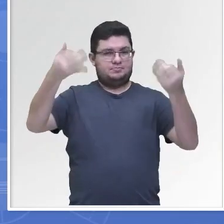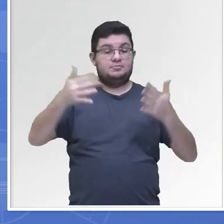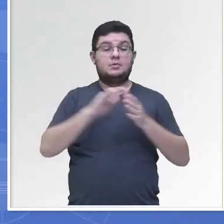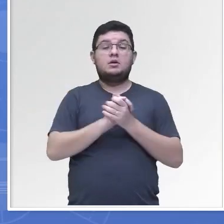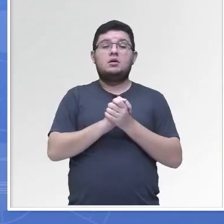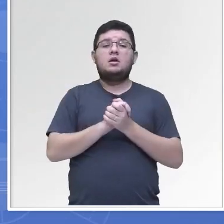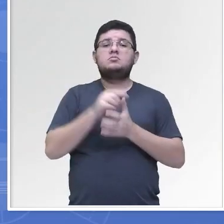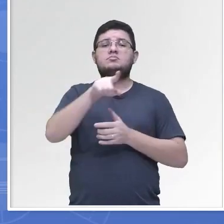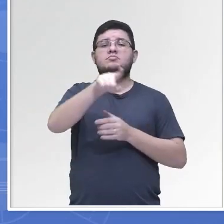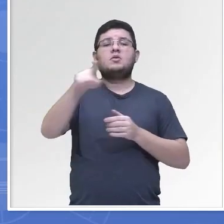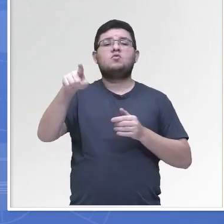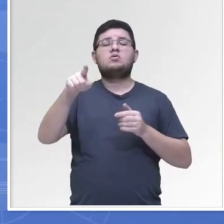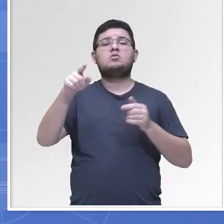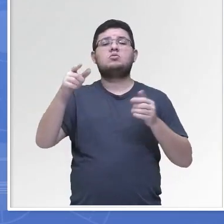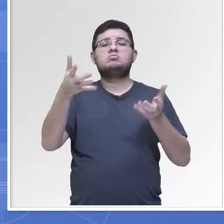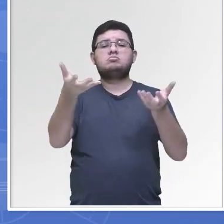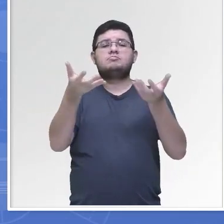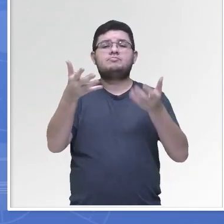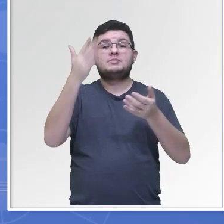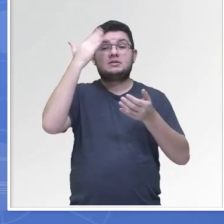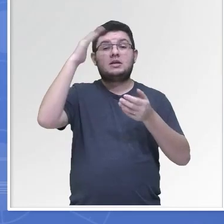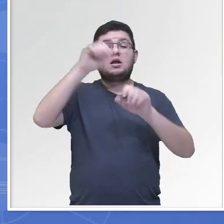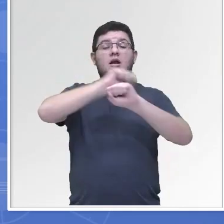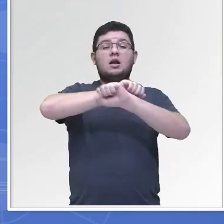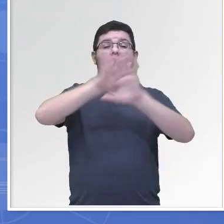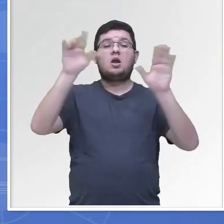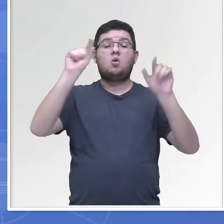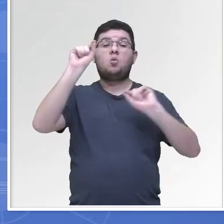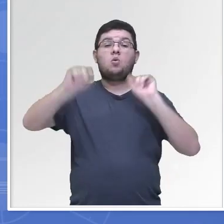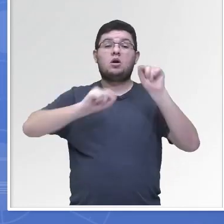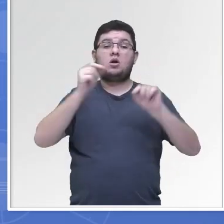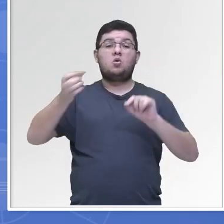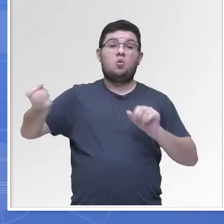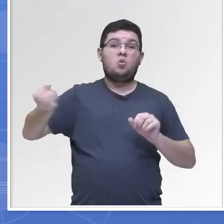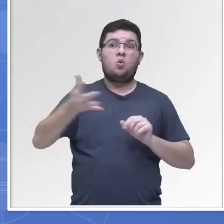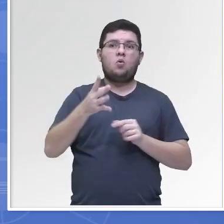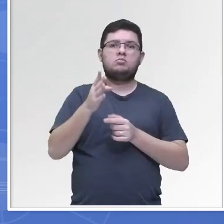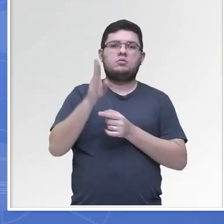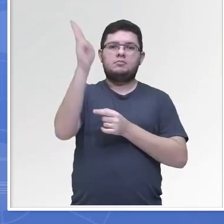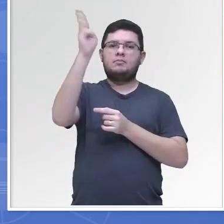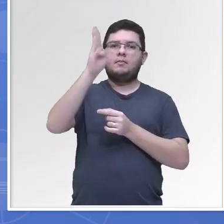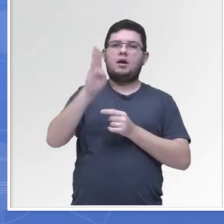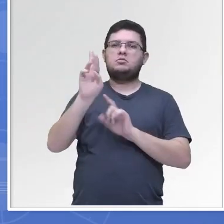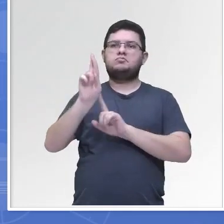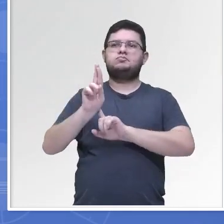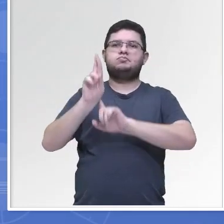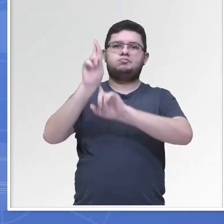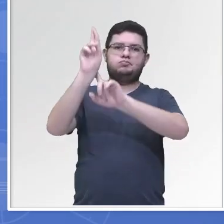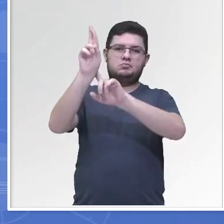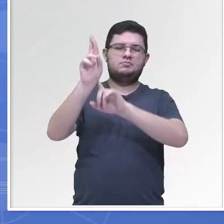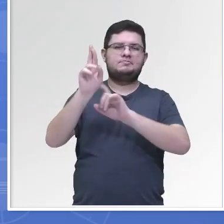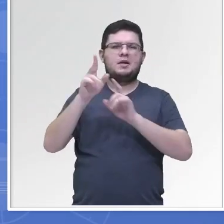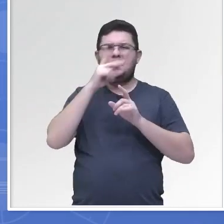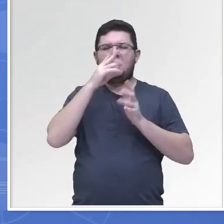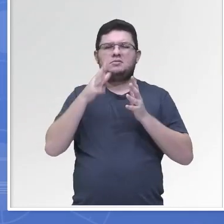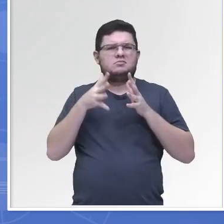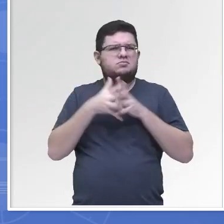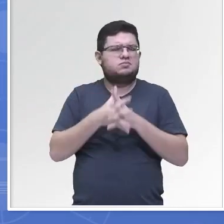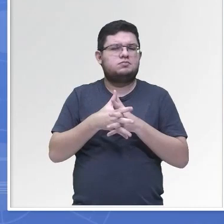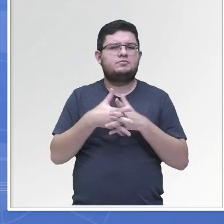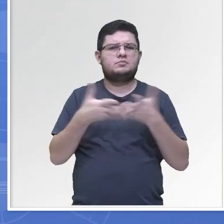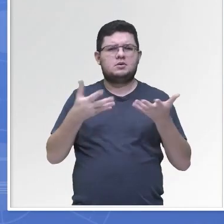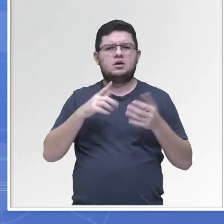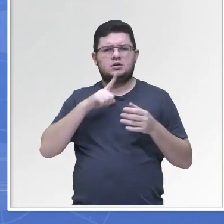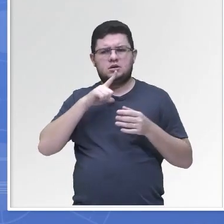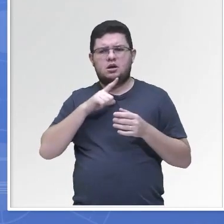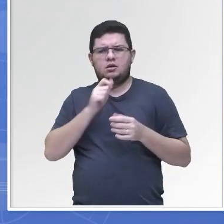república, ela nasce muito conturbada. Os militares tinham uma boa intenção? Tinham, mas aí a gente consegue observar